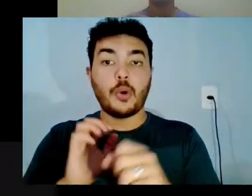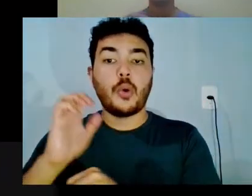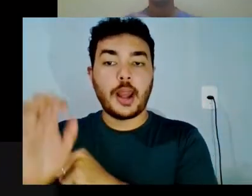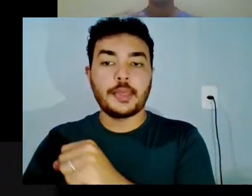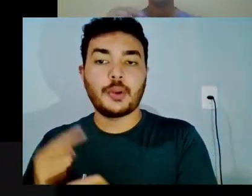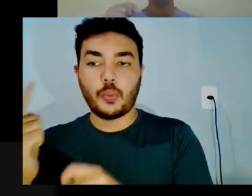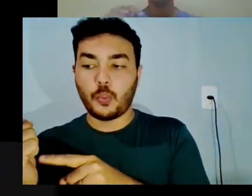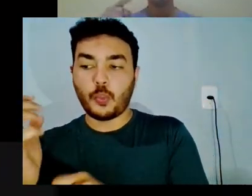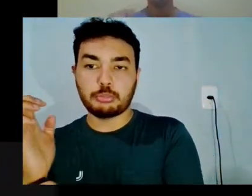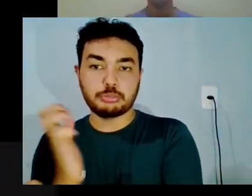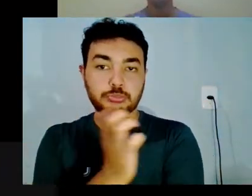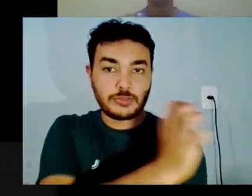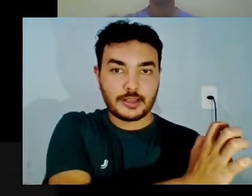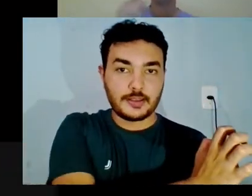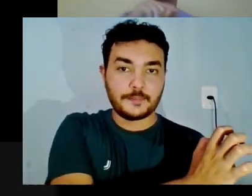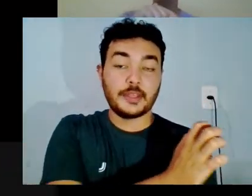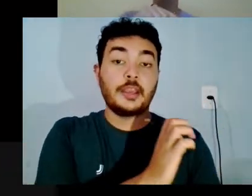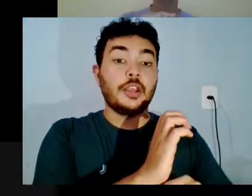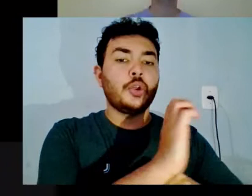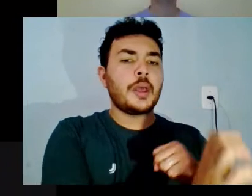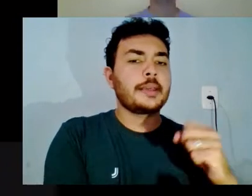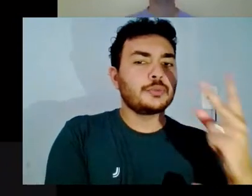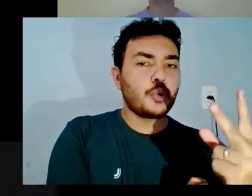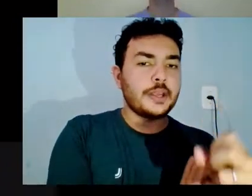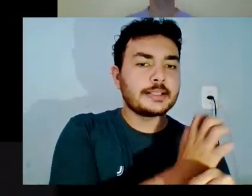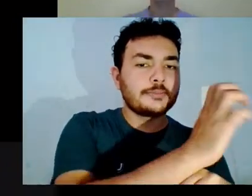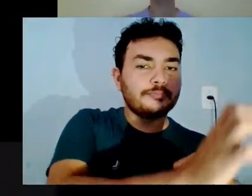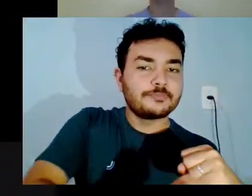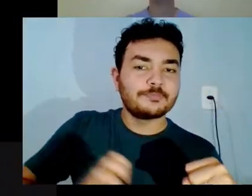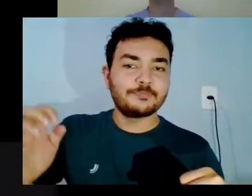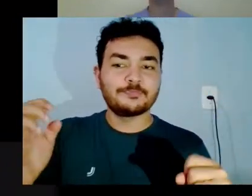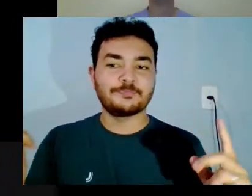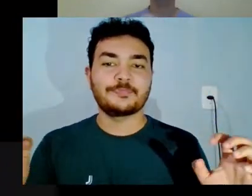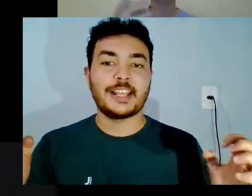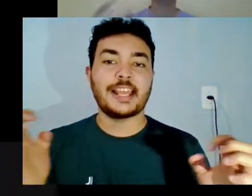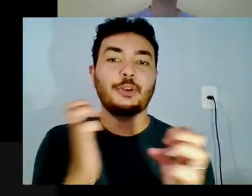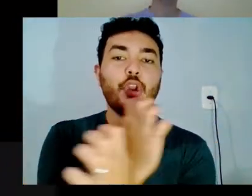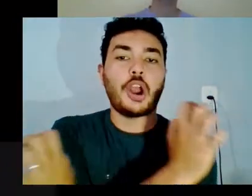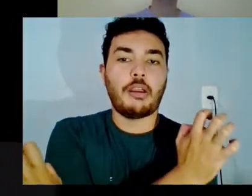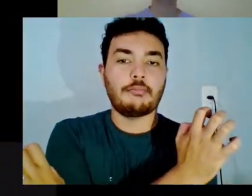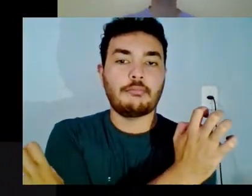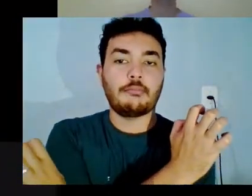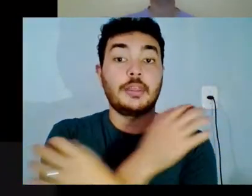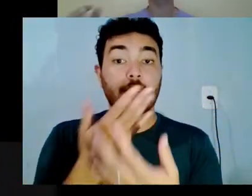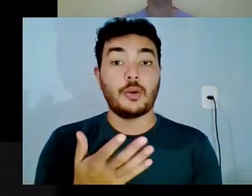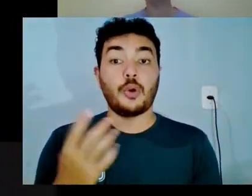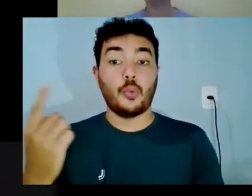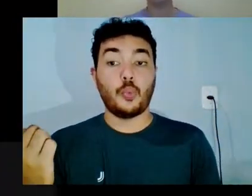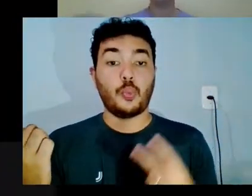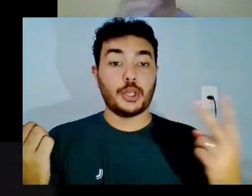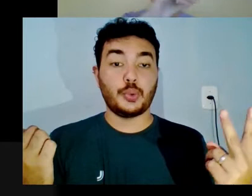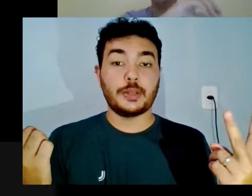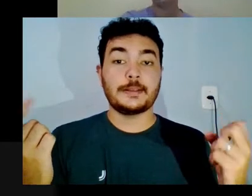elétron 2, eu vou propor o elétron 2 ocupando o espaço do elétron 1. O que eu quero dizer com isso? Que os elétrons 1 e 2 podem